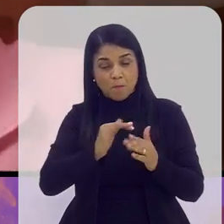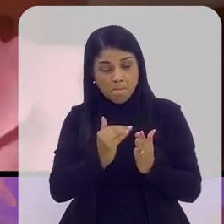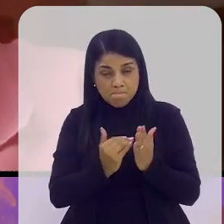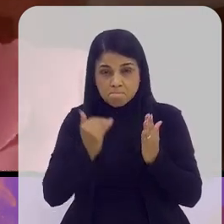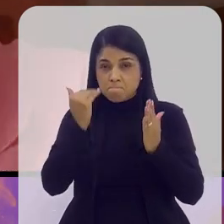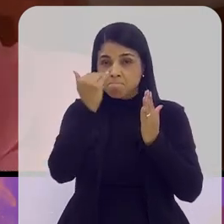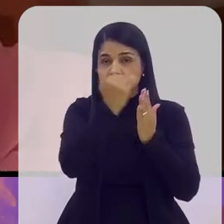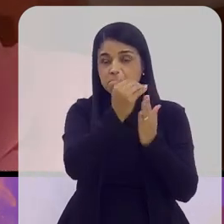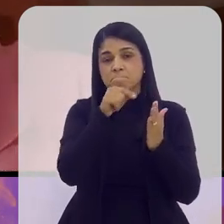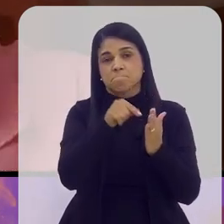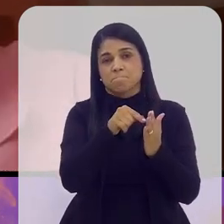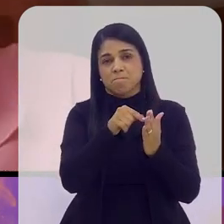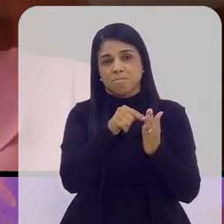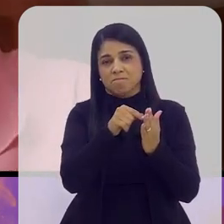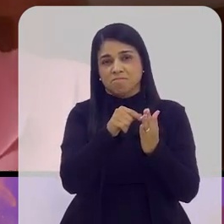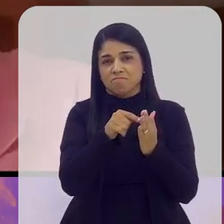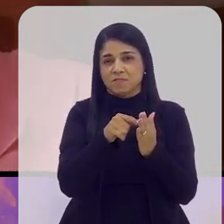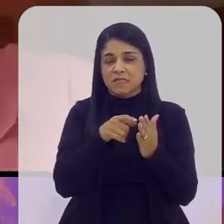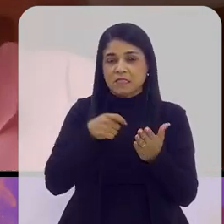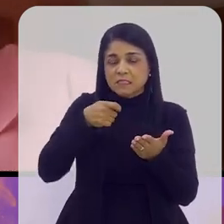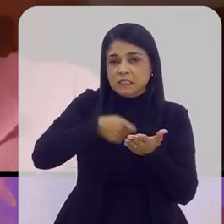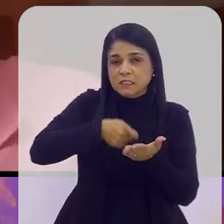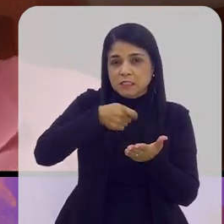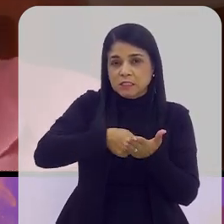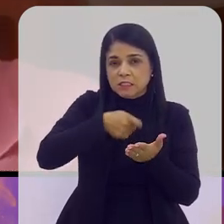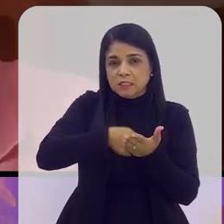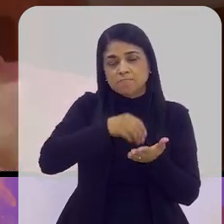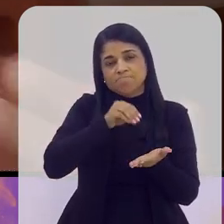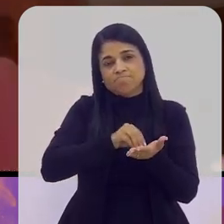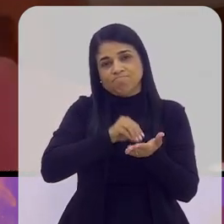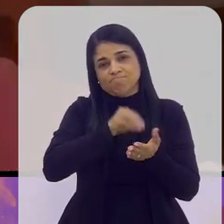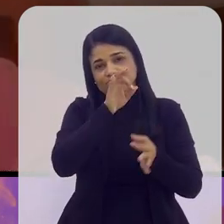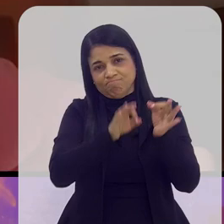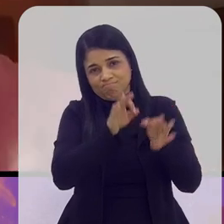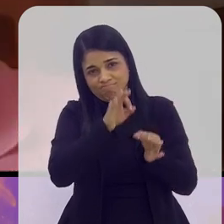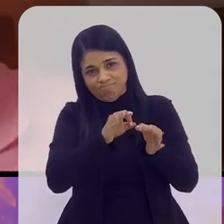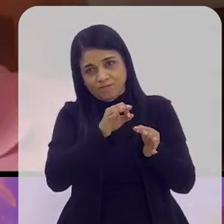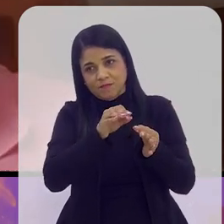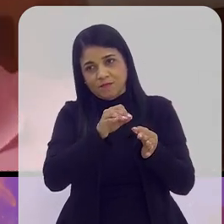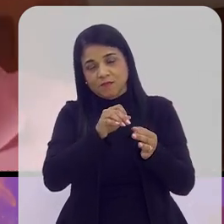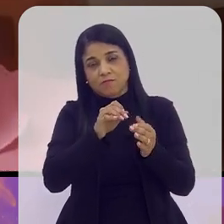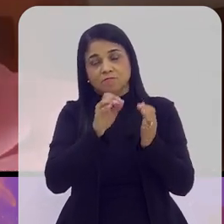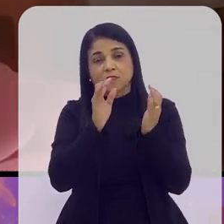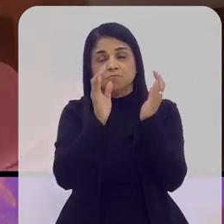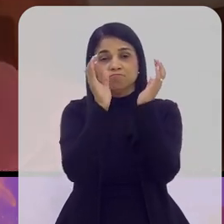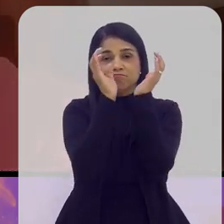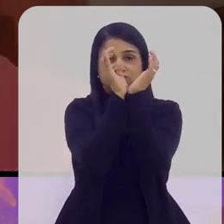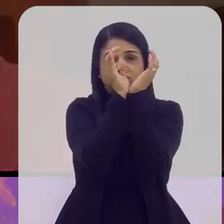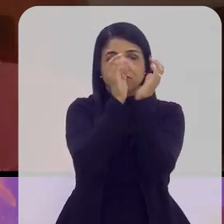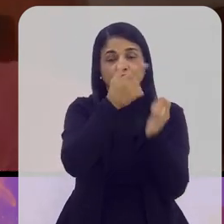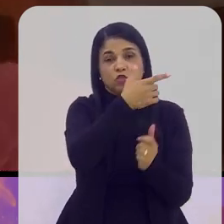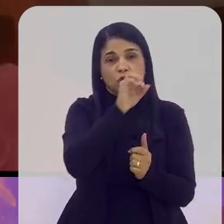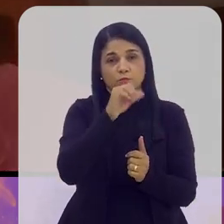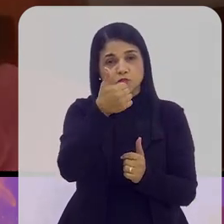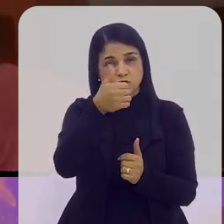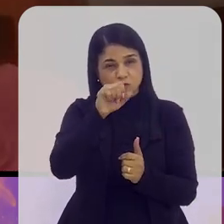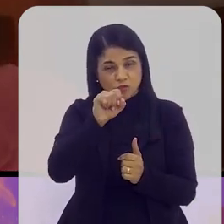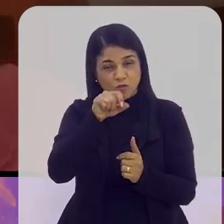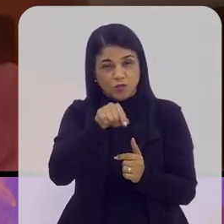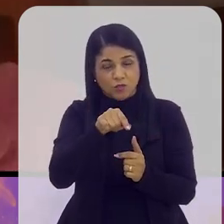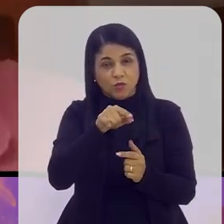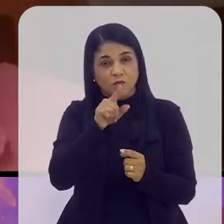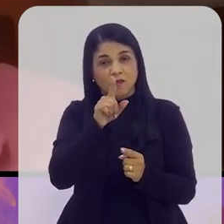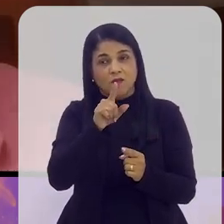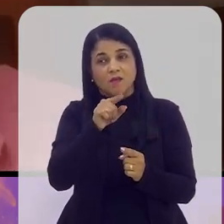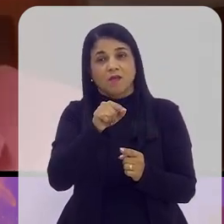uma carga exagerada, excessiva, injusta em relação à eliminação na Copa de 2018, pelo